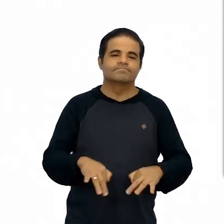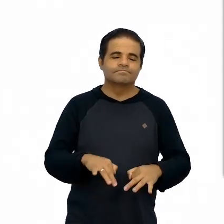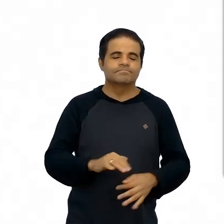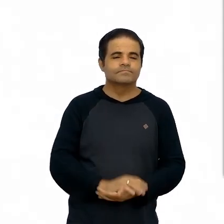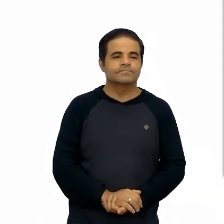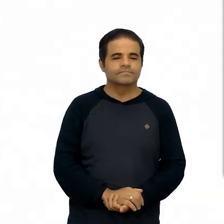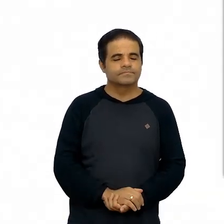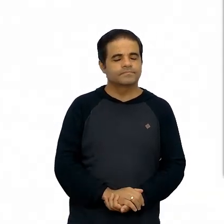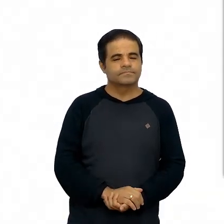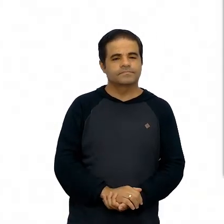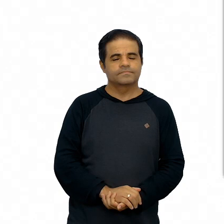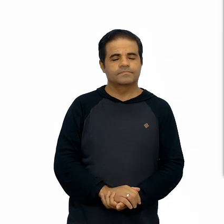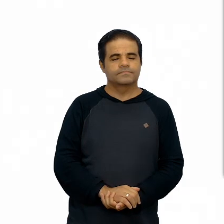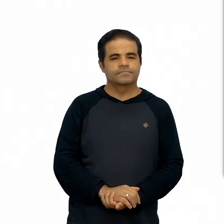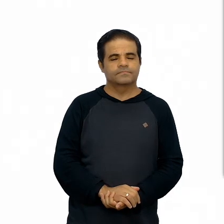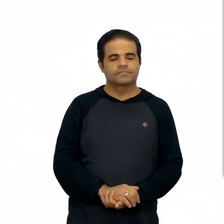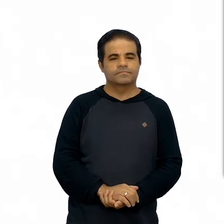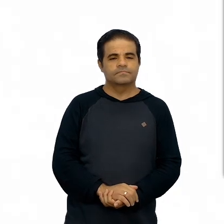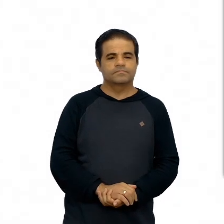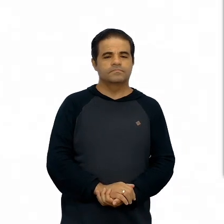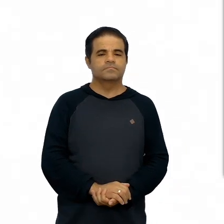finalizá-los.